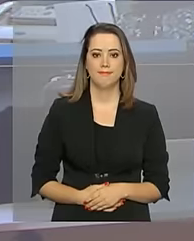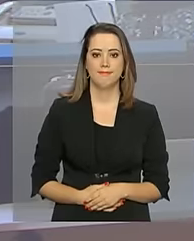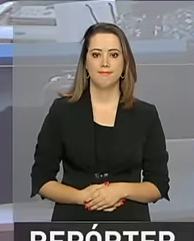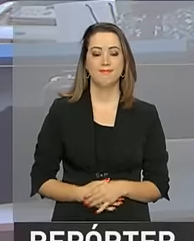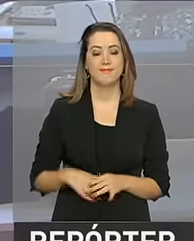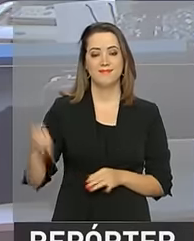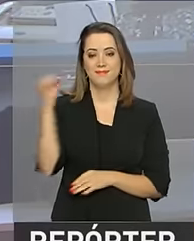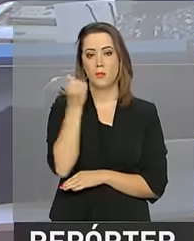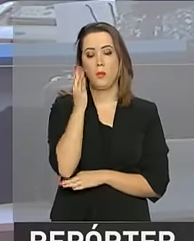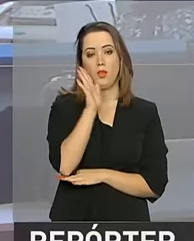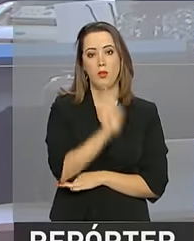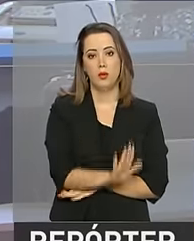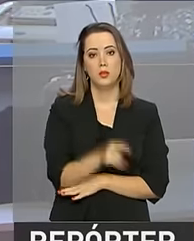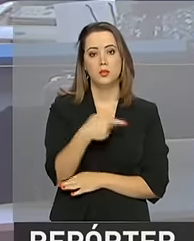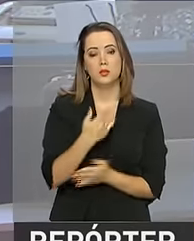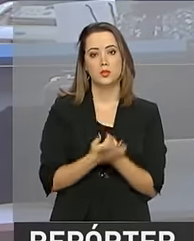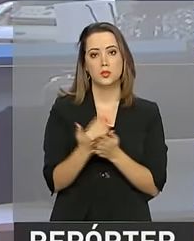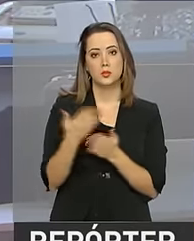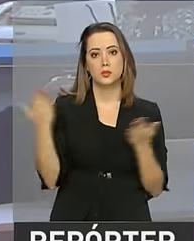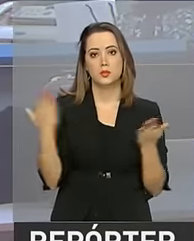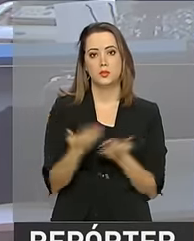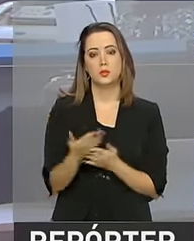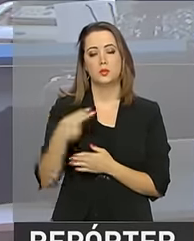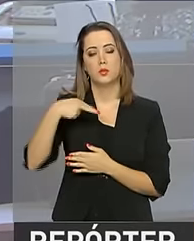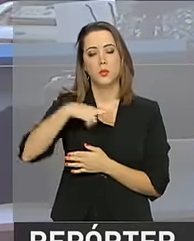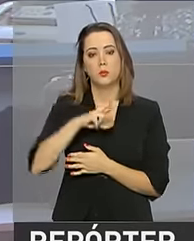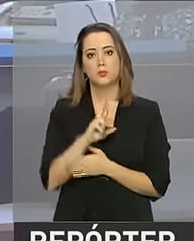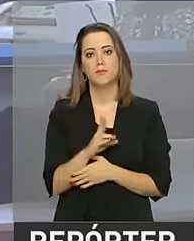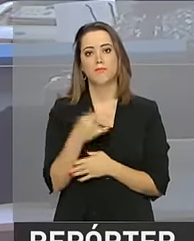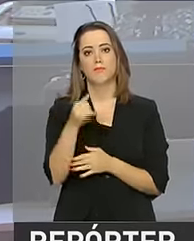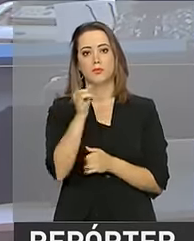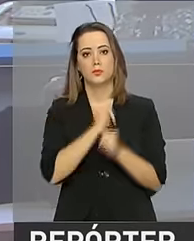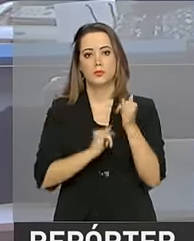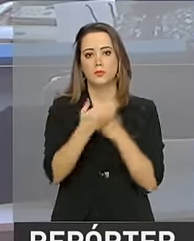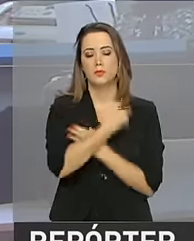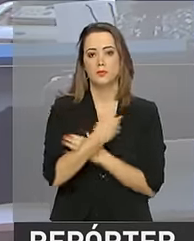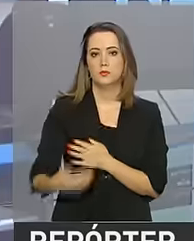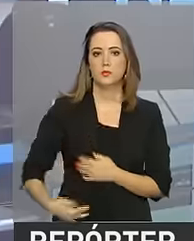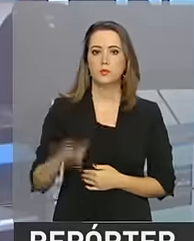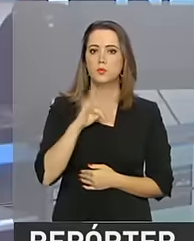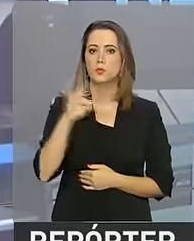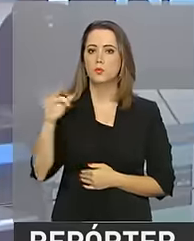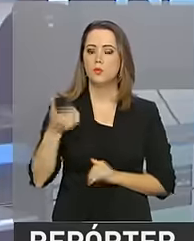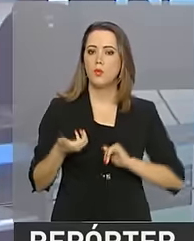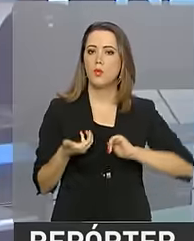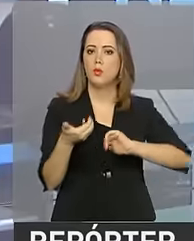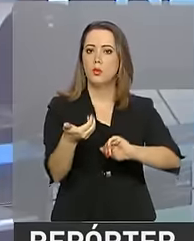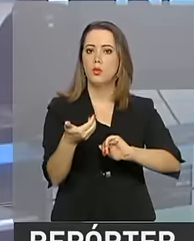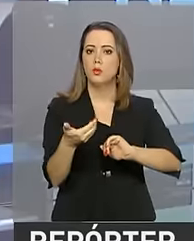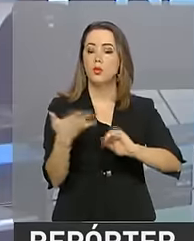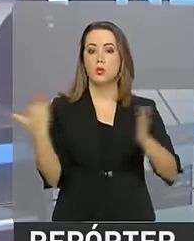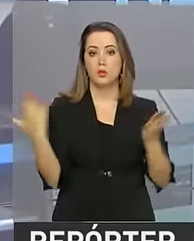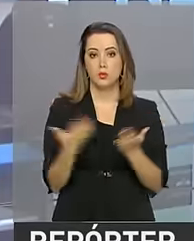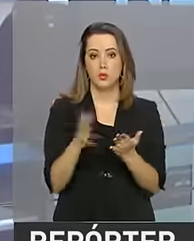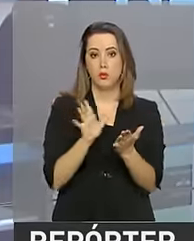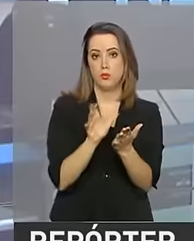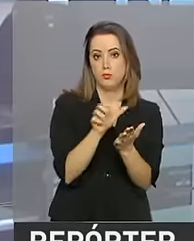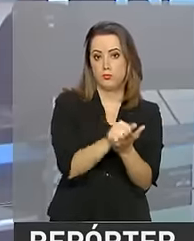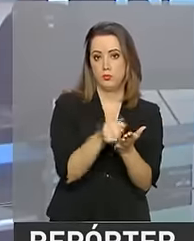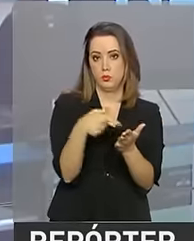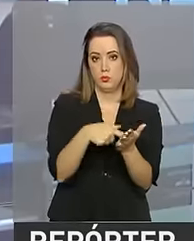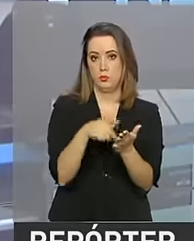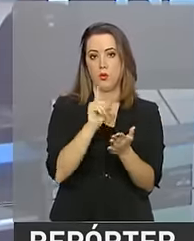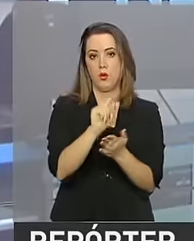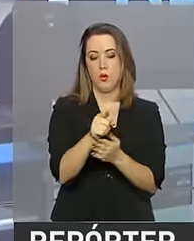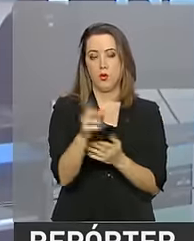Olá, boa tarde. Começa agora mais uma edição do Repórter NBR com as notícias do governo federal. E o Congresso Nacional empossa daqui a pouco,